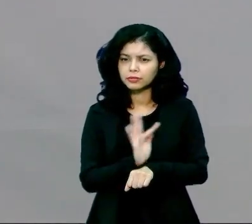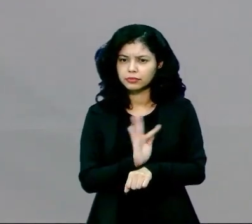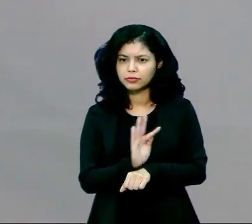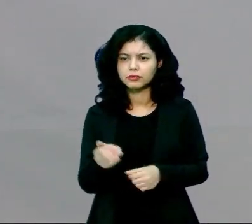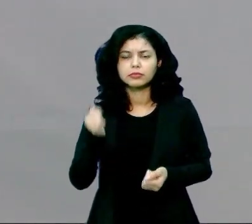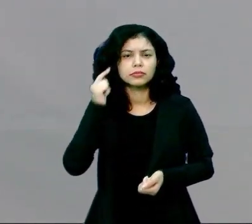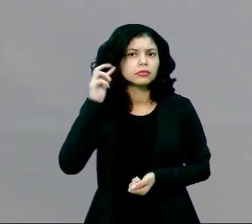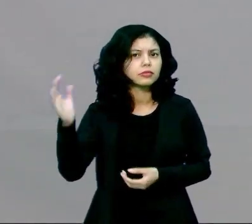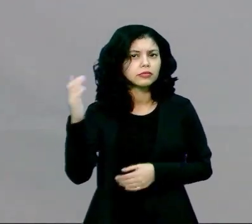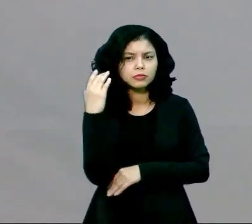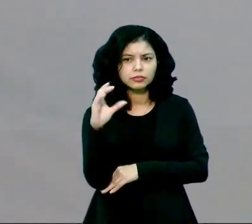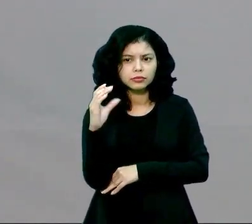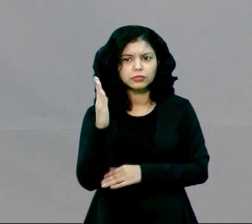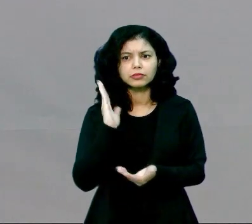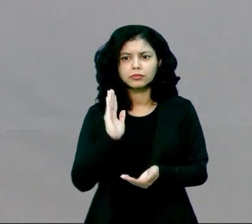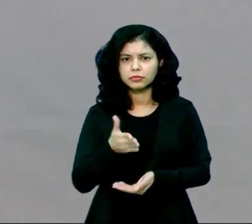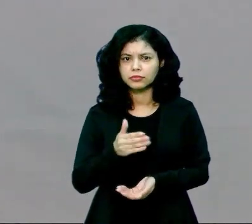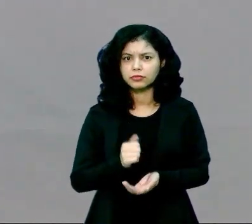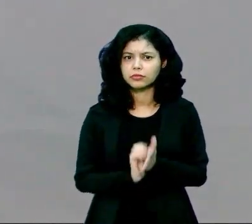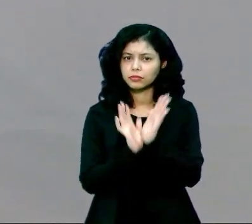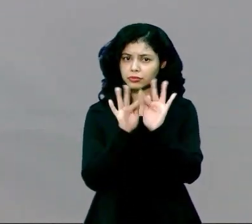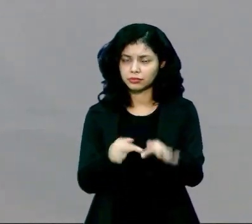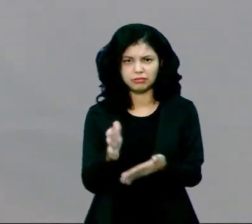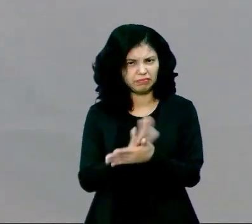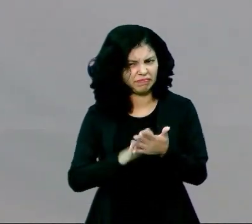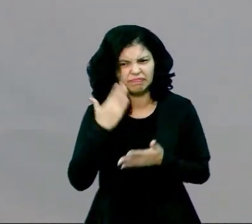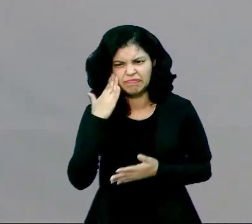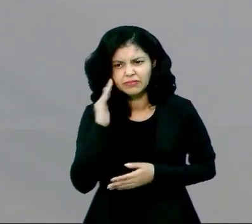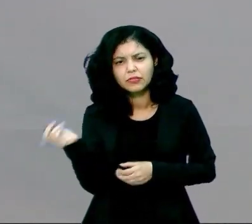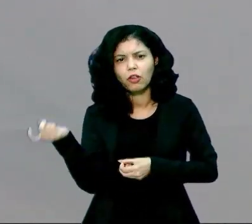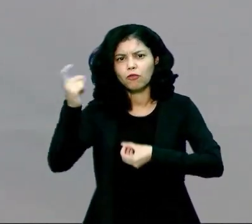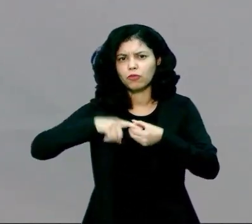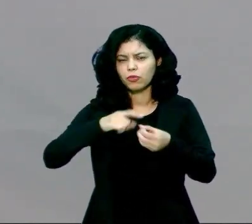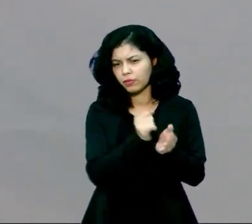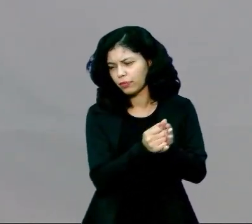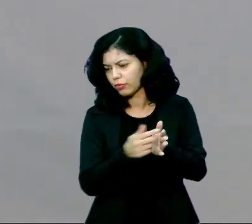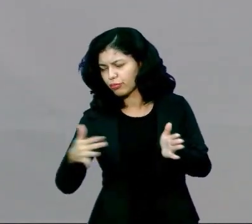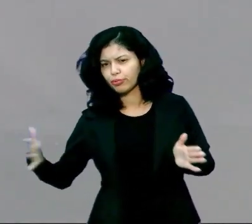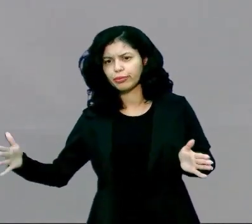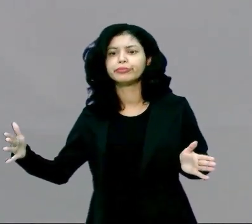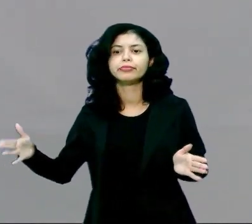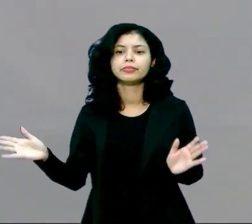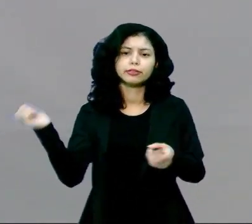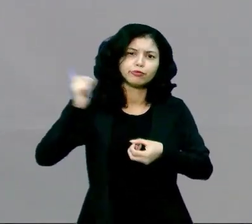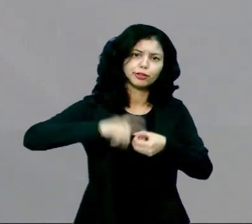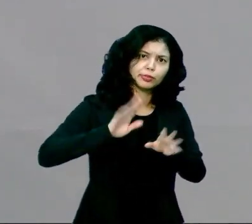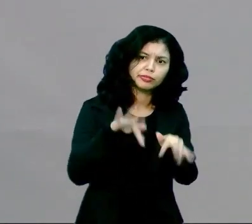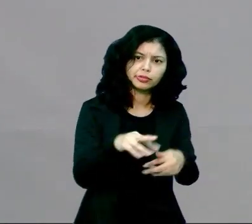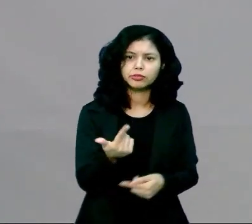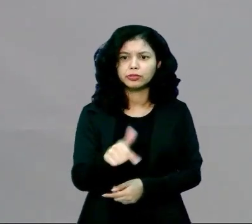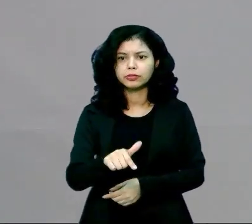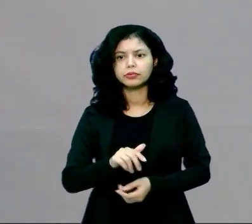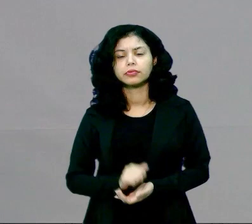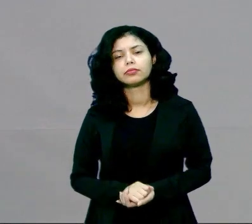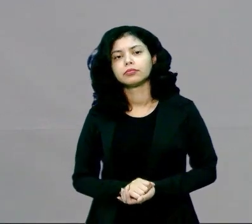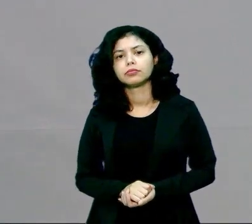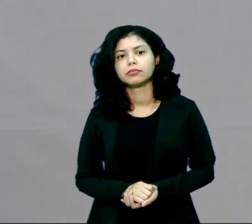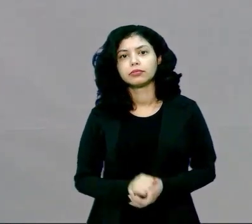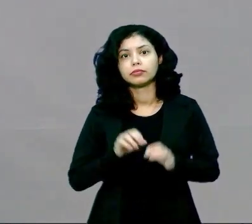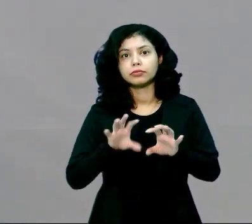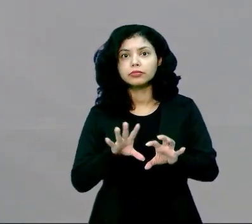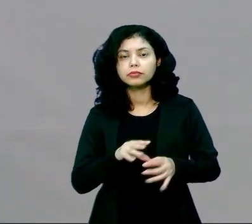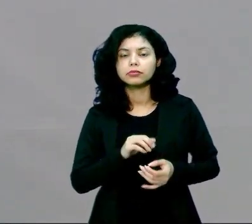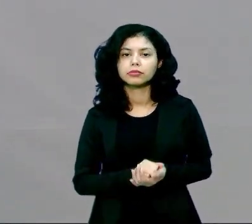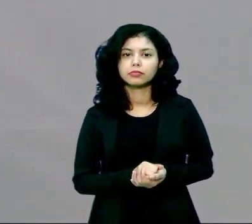exemplo, de ficção científica, ele já começa pelo fim, aí tu não entende nada, depois ele volta para contar a história. aí retorna, tá? Então, assim,